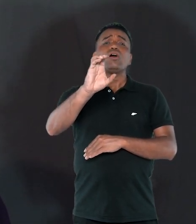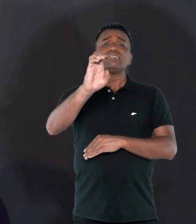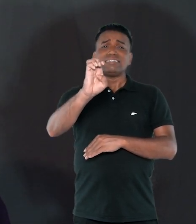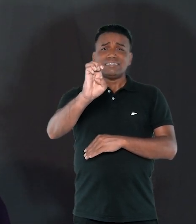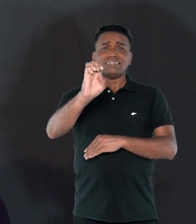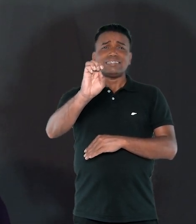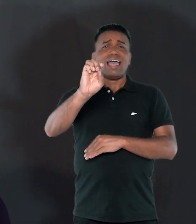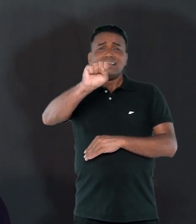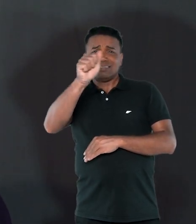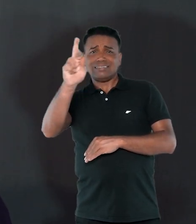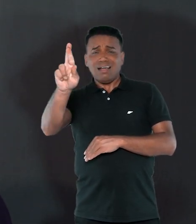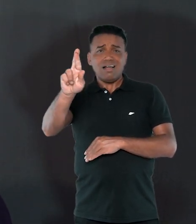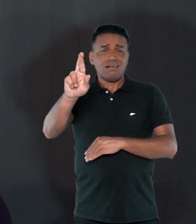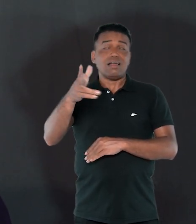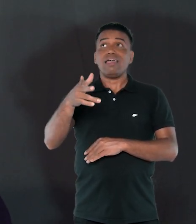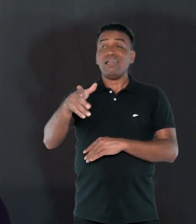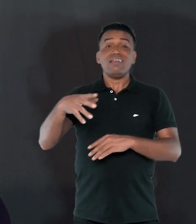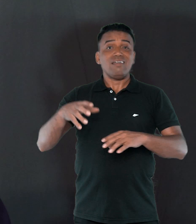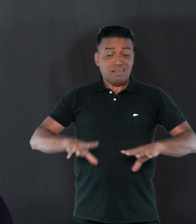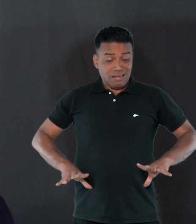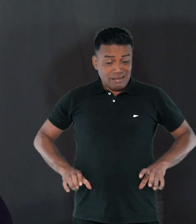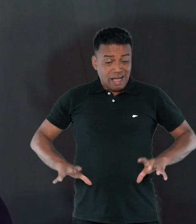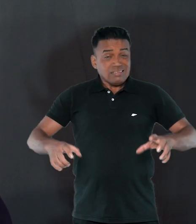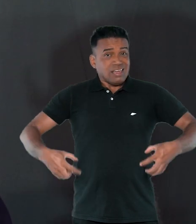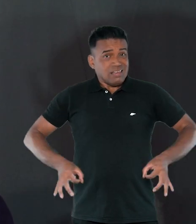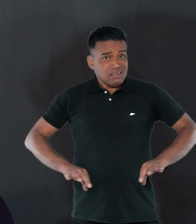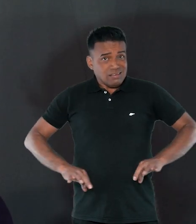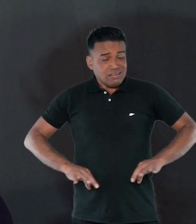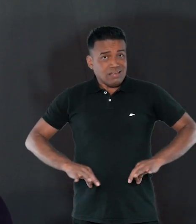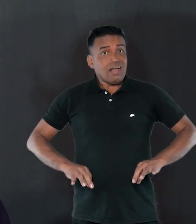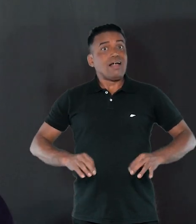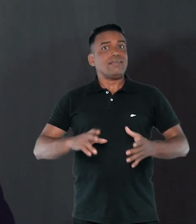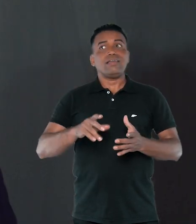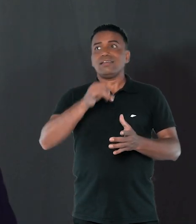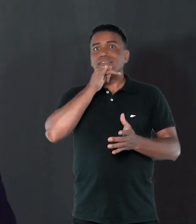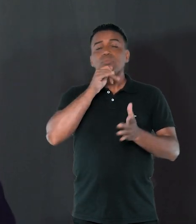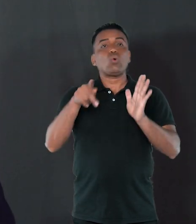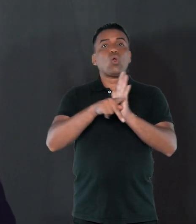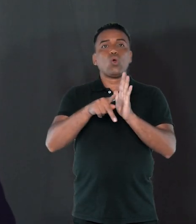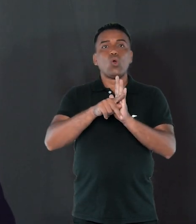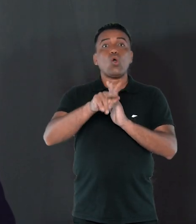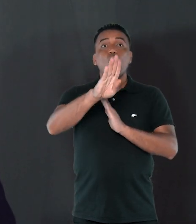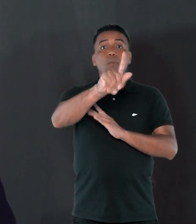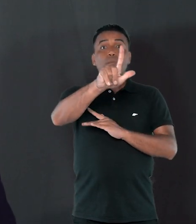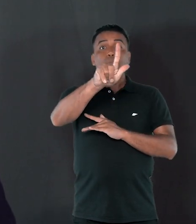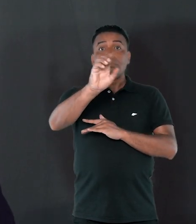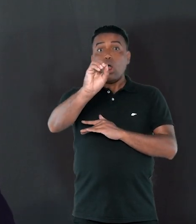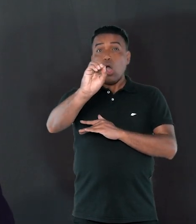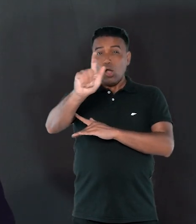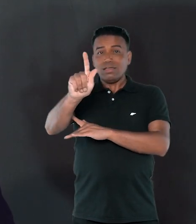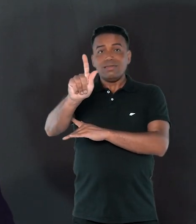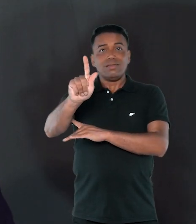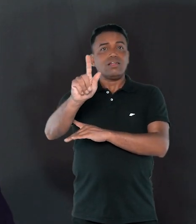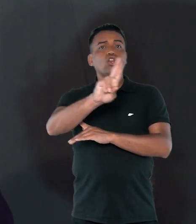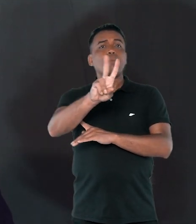ele teve câncer em um dos rins e escreveu um blog chamado Valente. Valente era o rim dele, esse rim